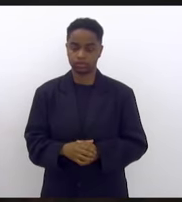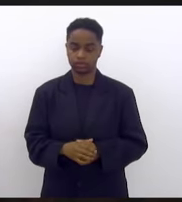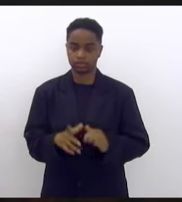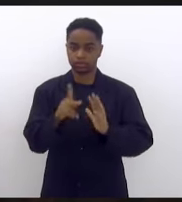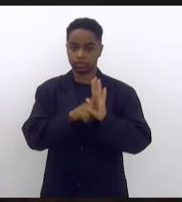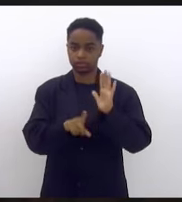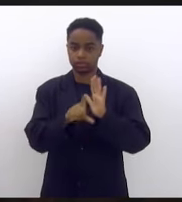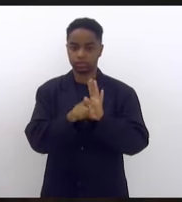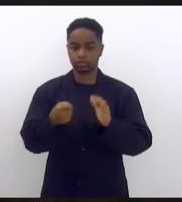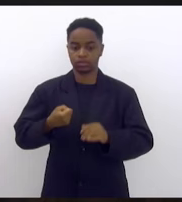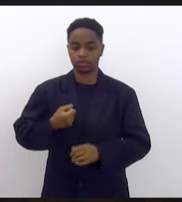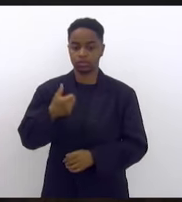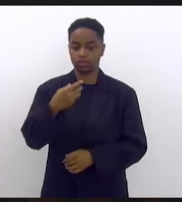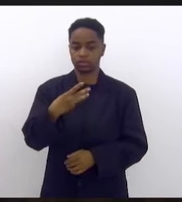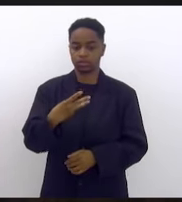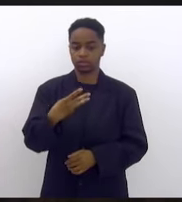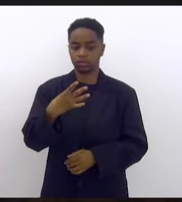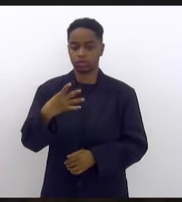Projeto de lei número